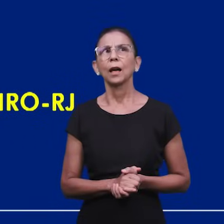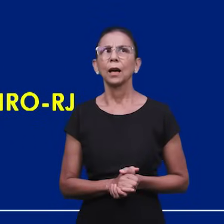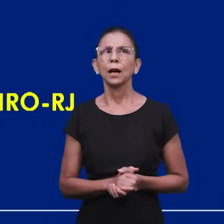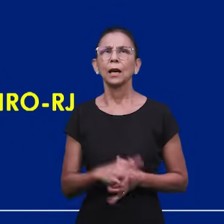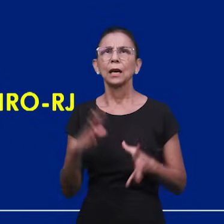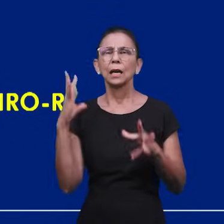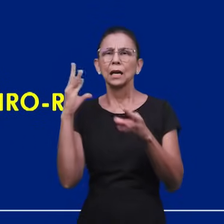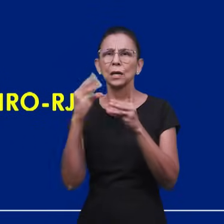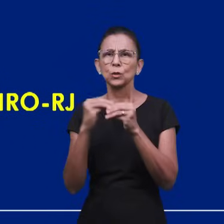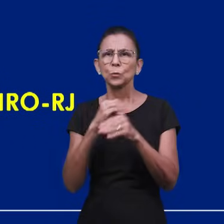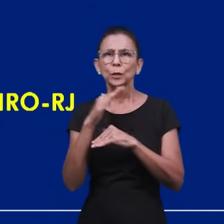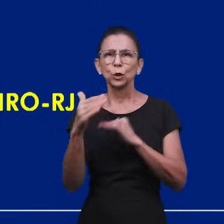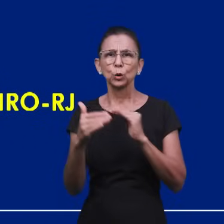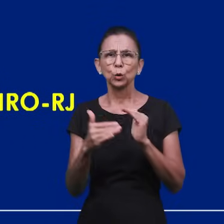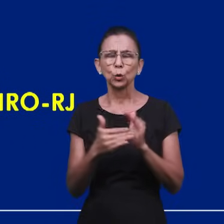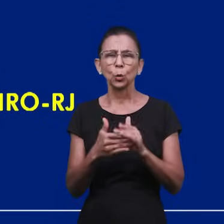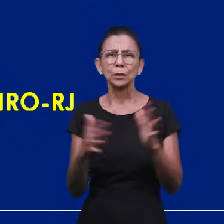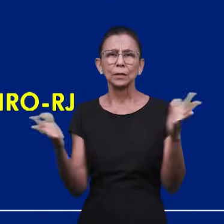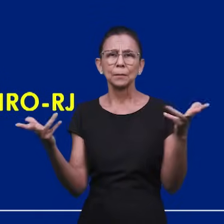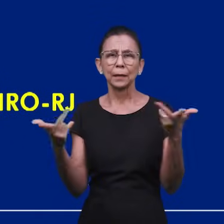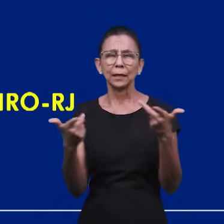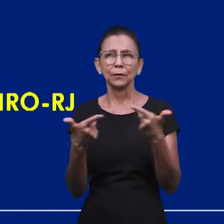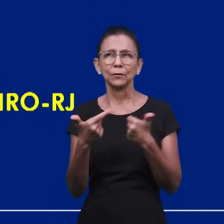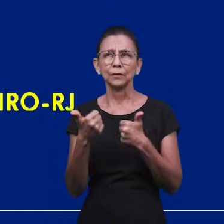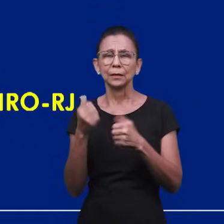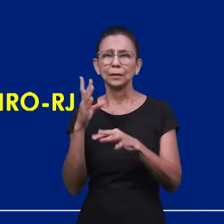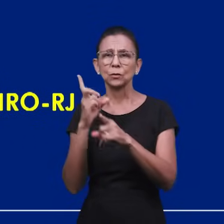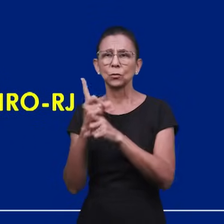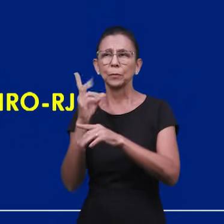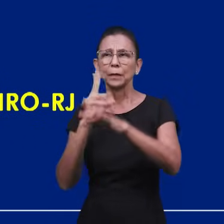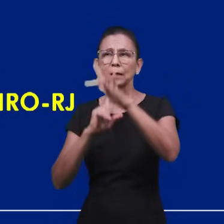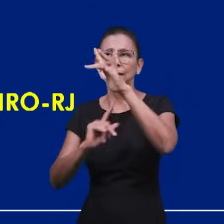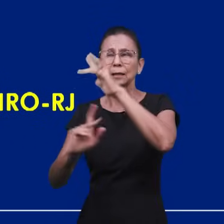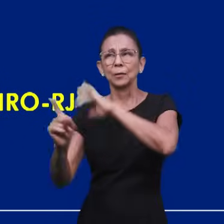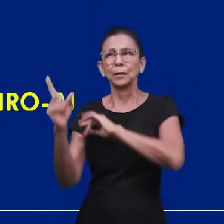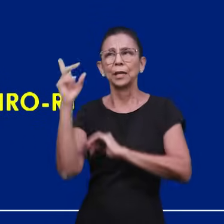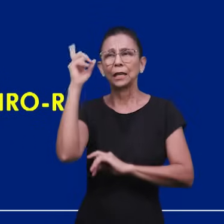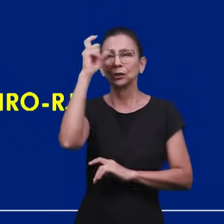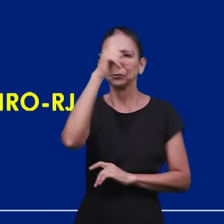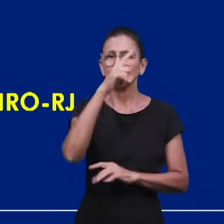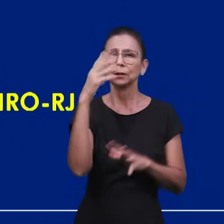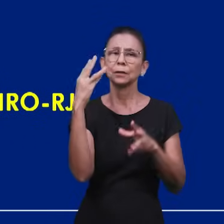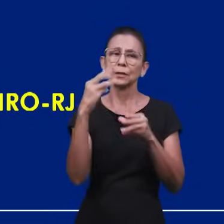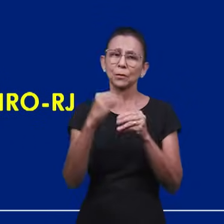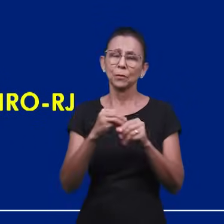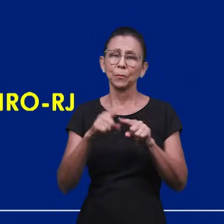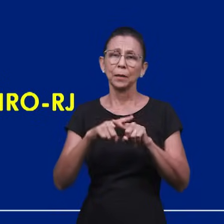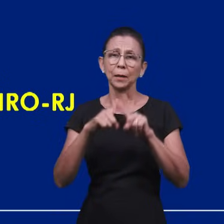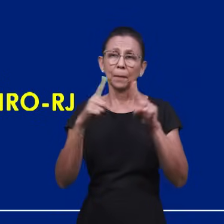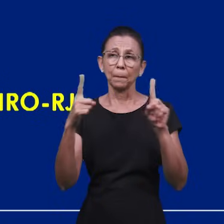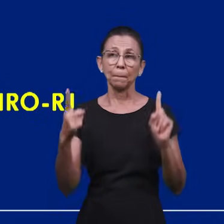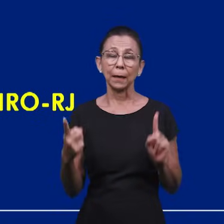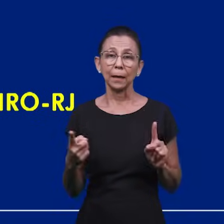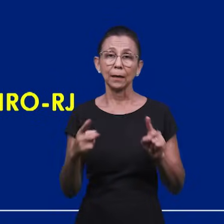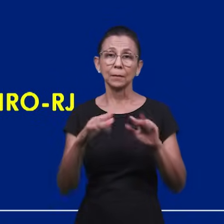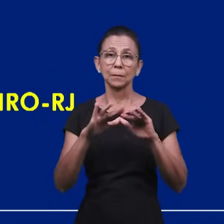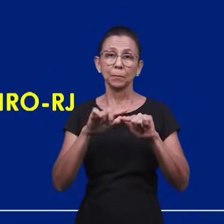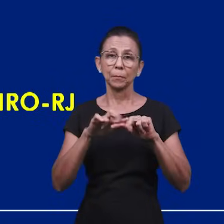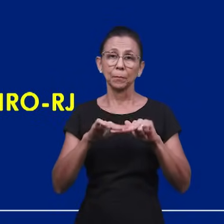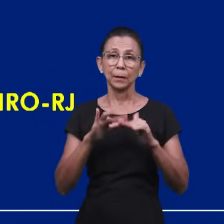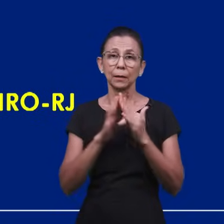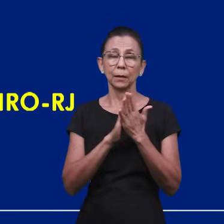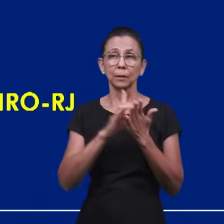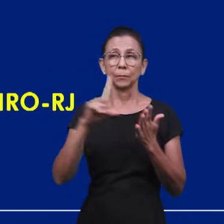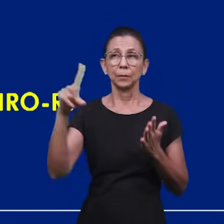muito difícil resumir todas as maravilhas que serão descobertas na eternidade, mas os segredos que o Senhor nos tem revelado através de